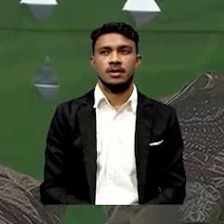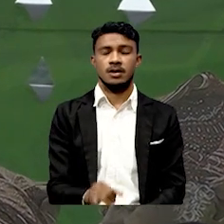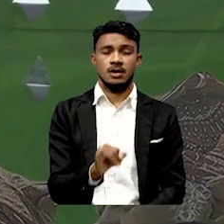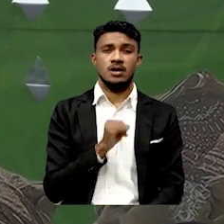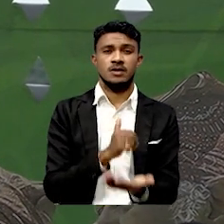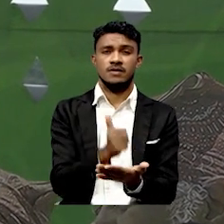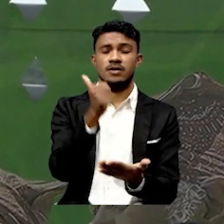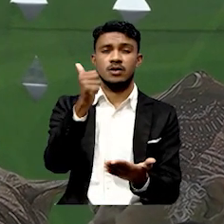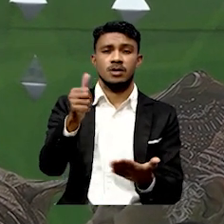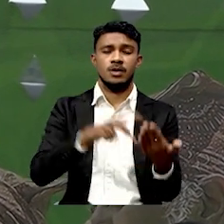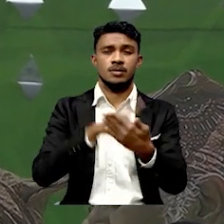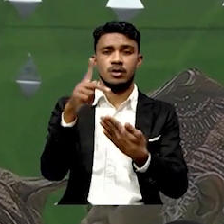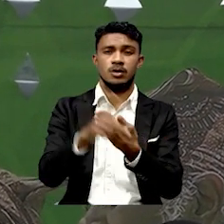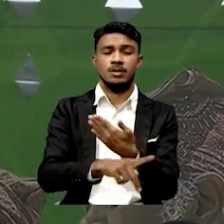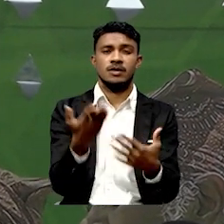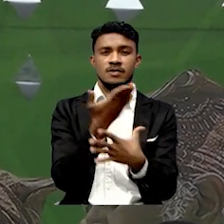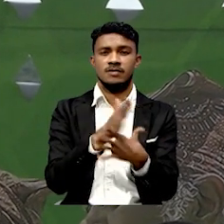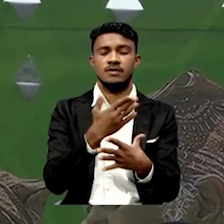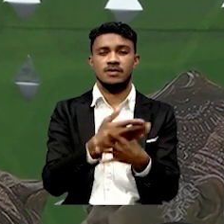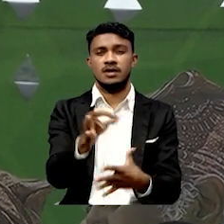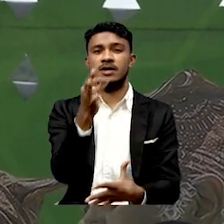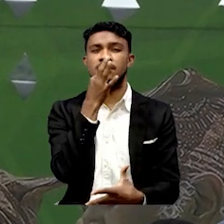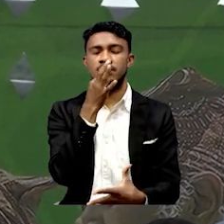Auditoria para programa Cesta Básica.